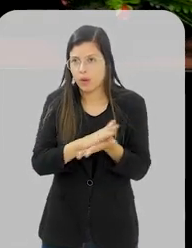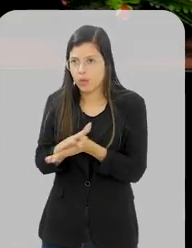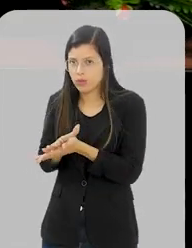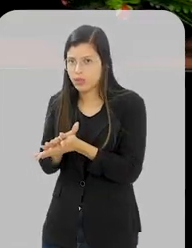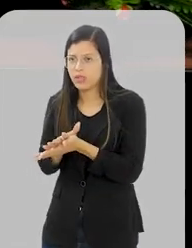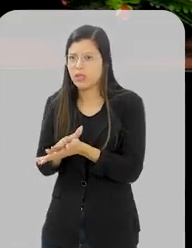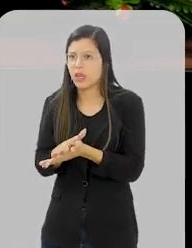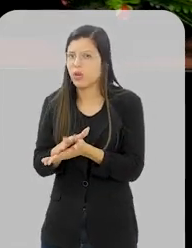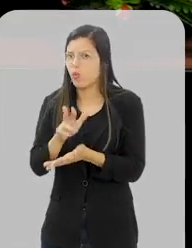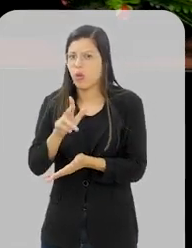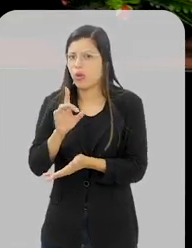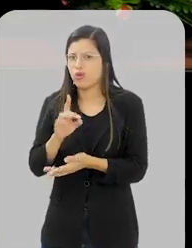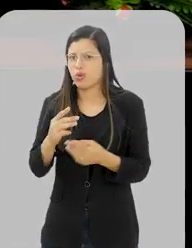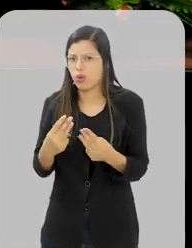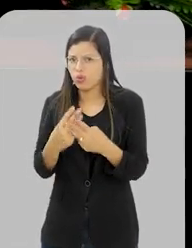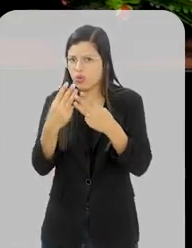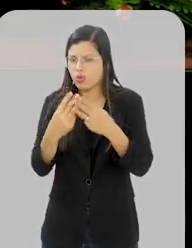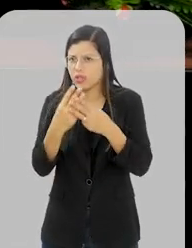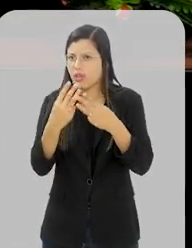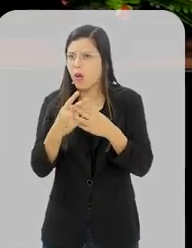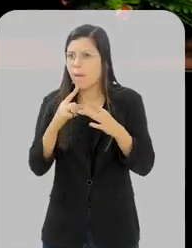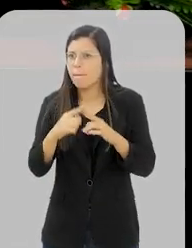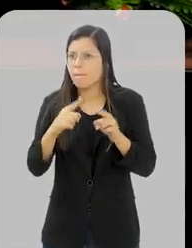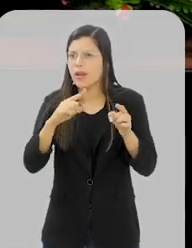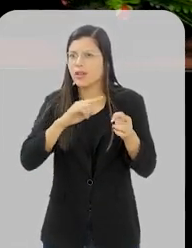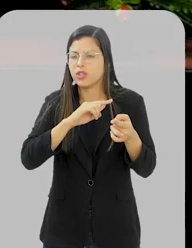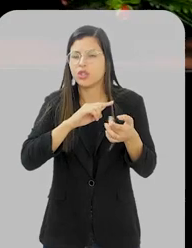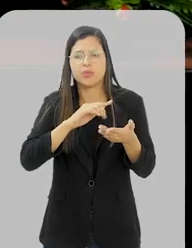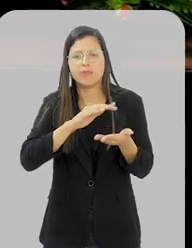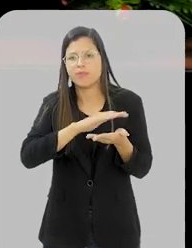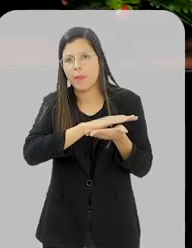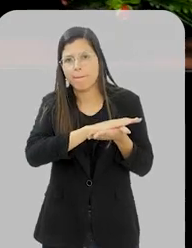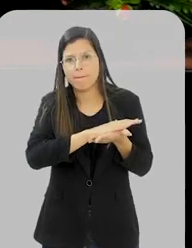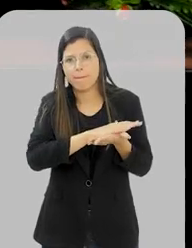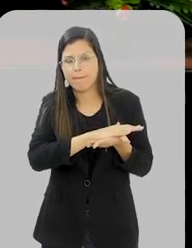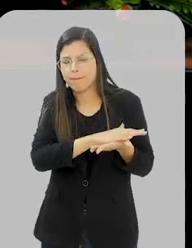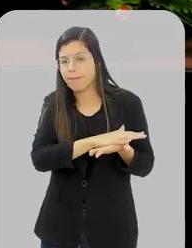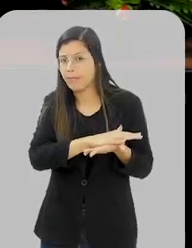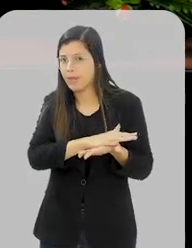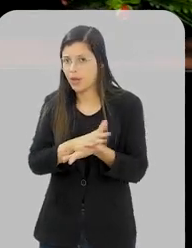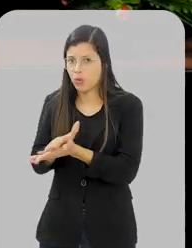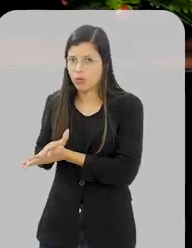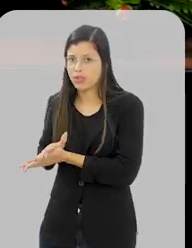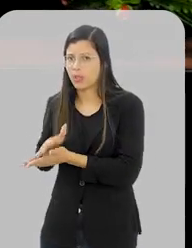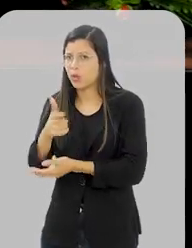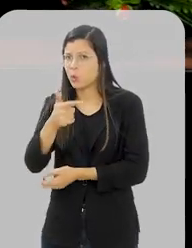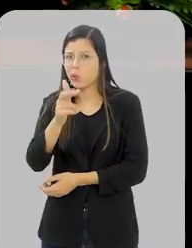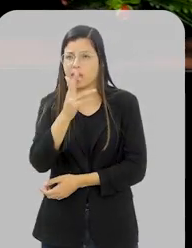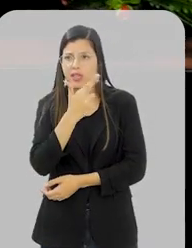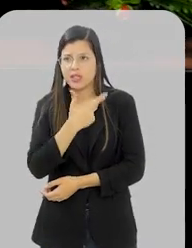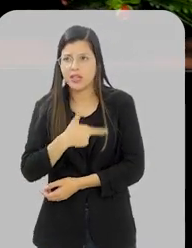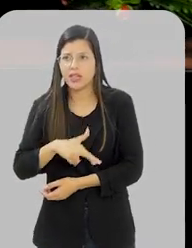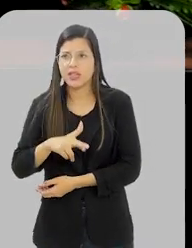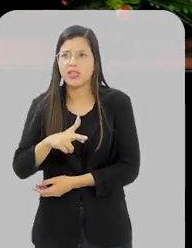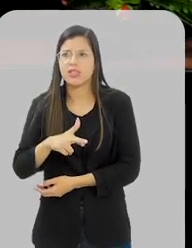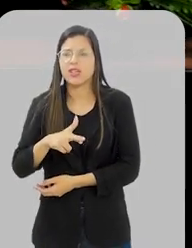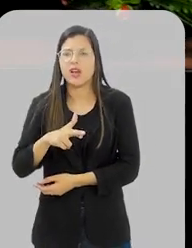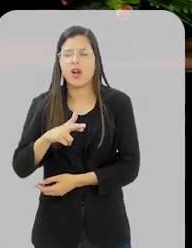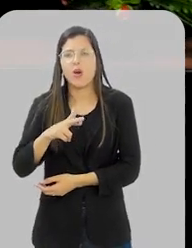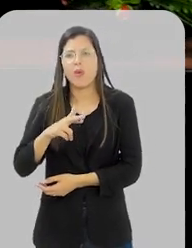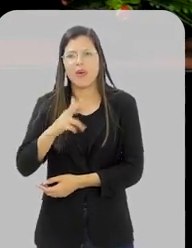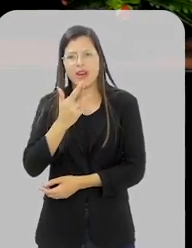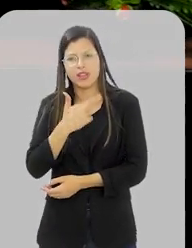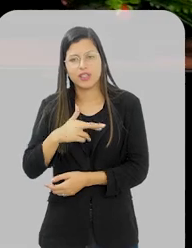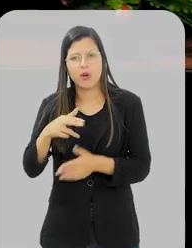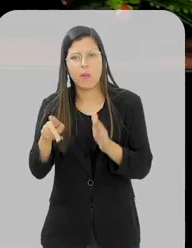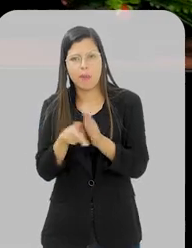discrimin S via antissemitismo da da religião Judaica mas a discriminação dos urbanistas do dos das religiões dos todas elas religiões de